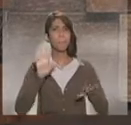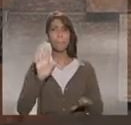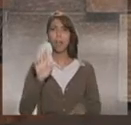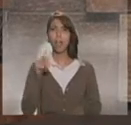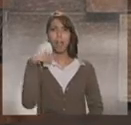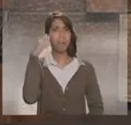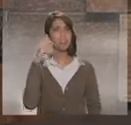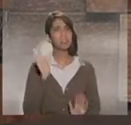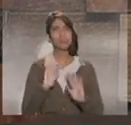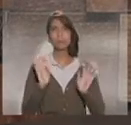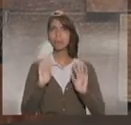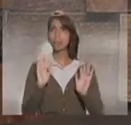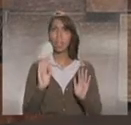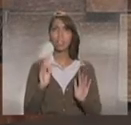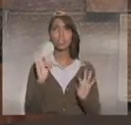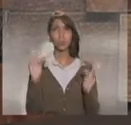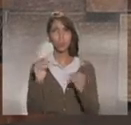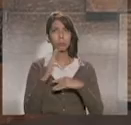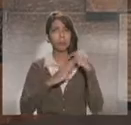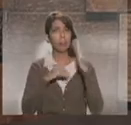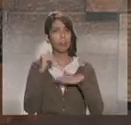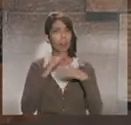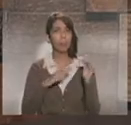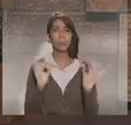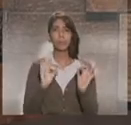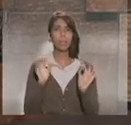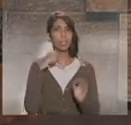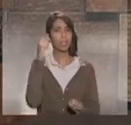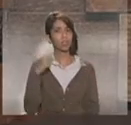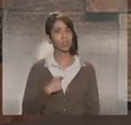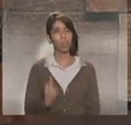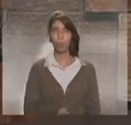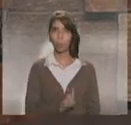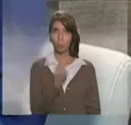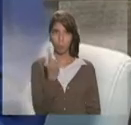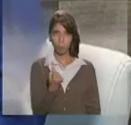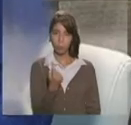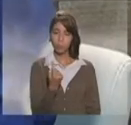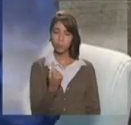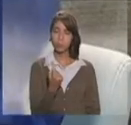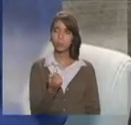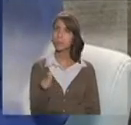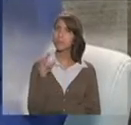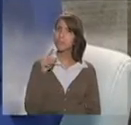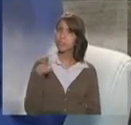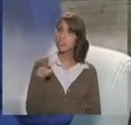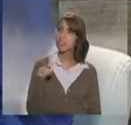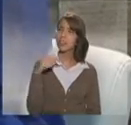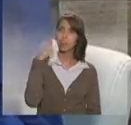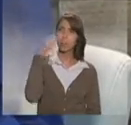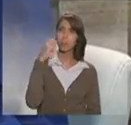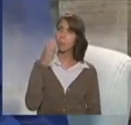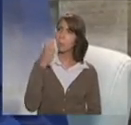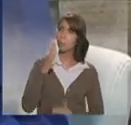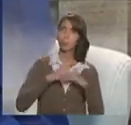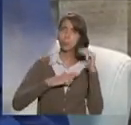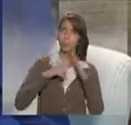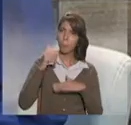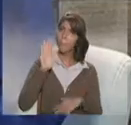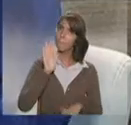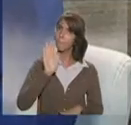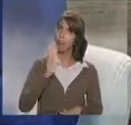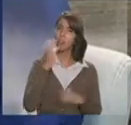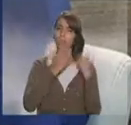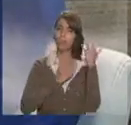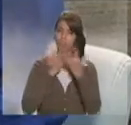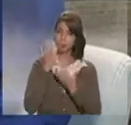sábado os talentosos mas nenhum conseguiu só eu mesmo e você foi tão bom ator quanto tão bom cantor nem sei